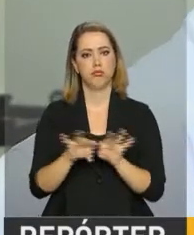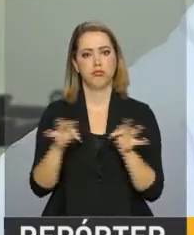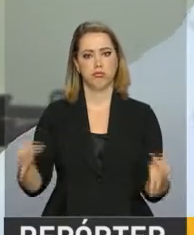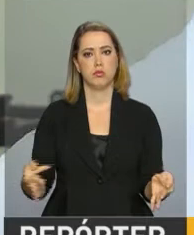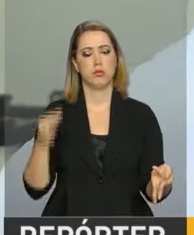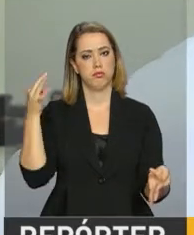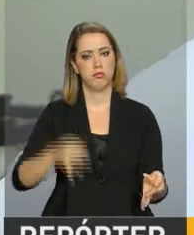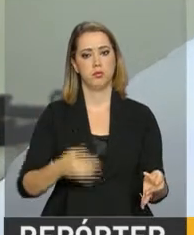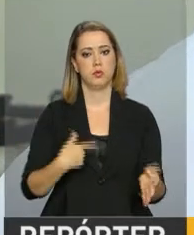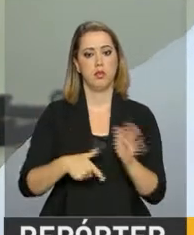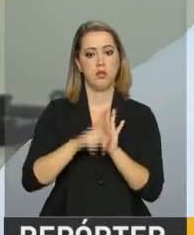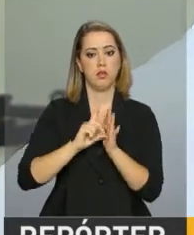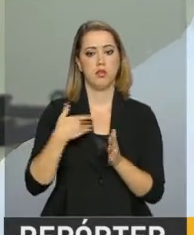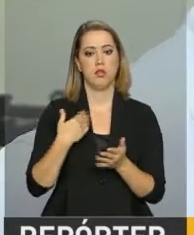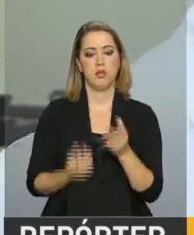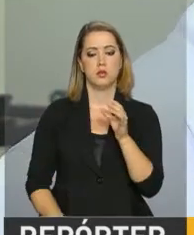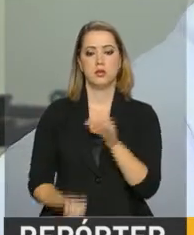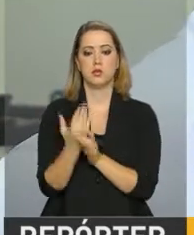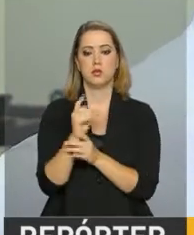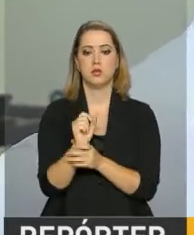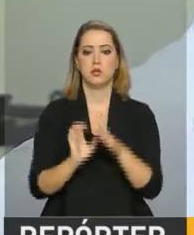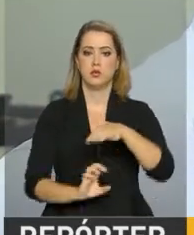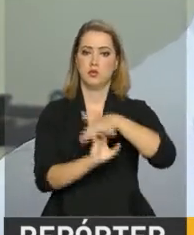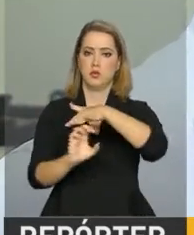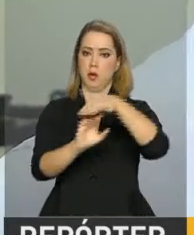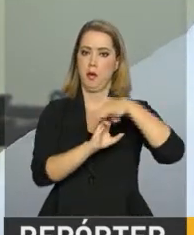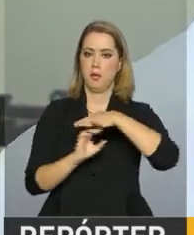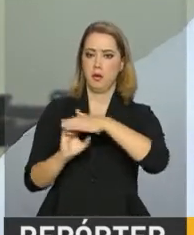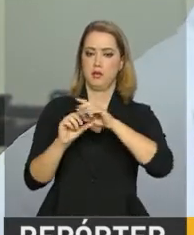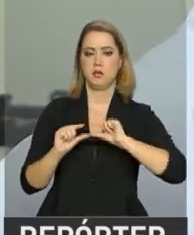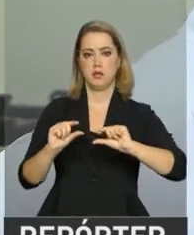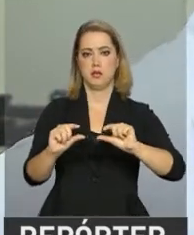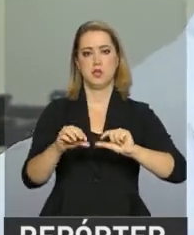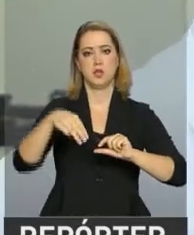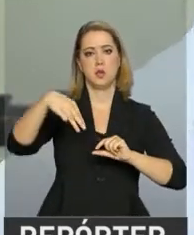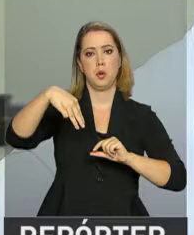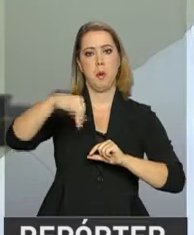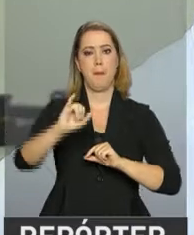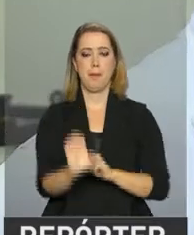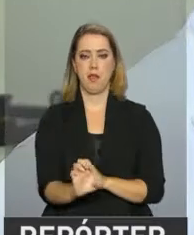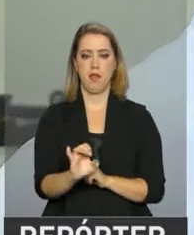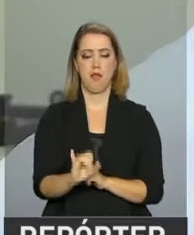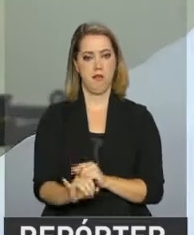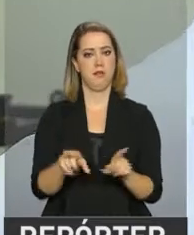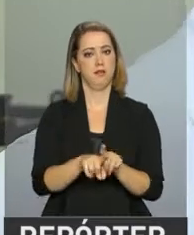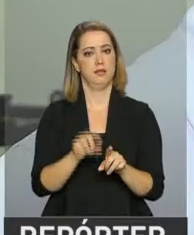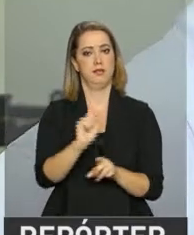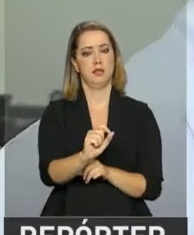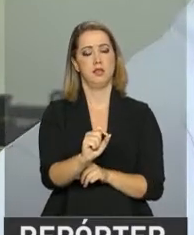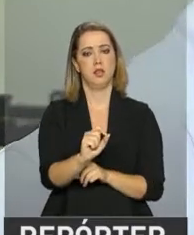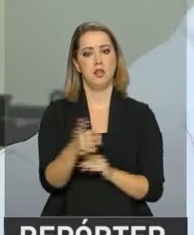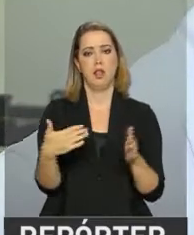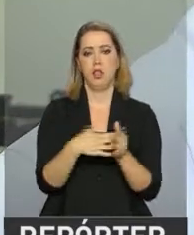negócio então na época estava surgindo um microempreendedor individual eu me cada sei como como microempreendedor